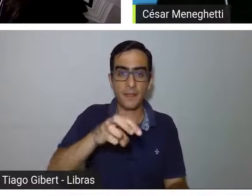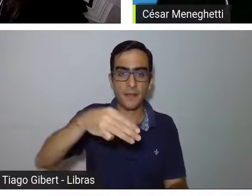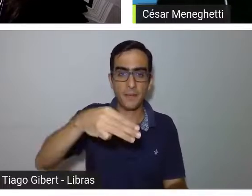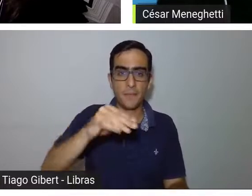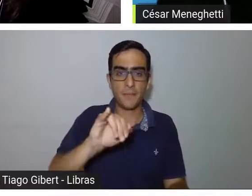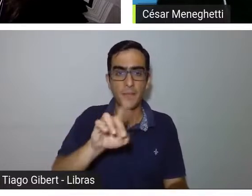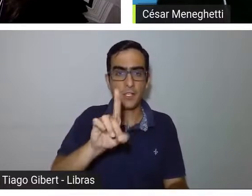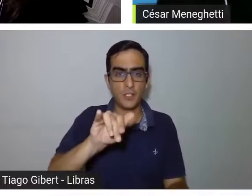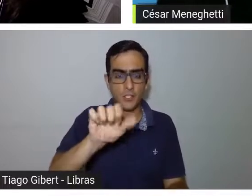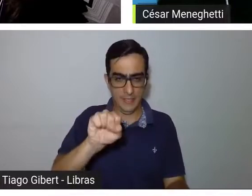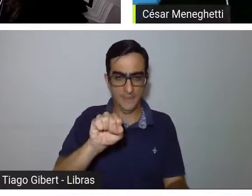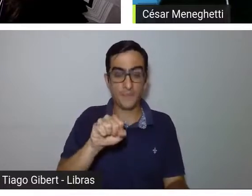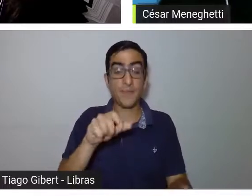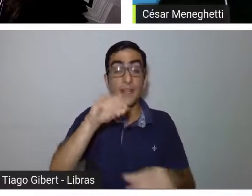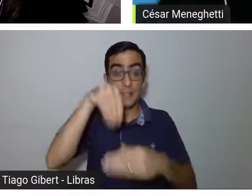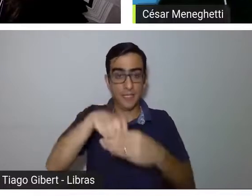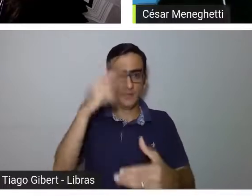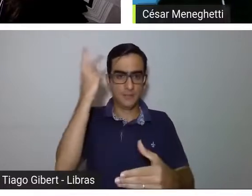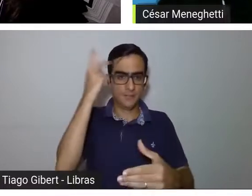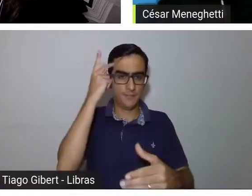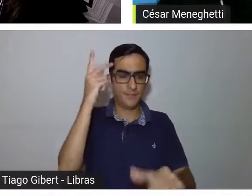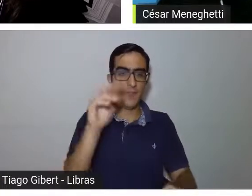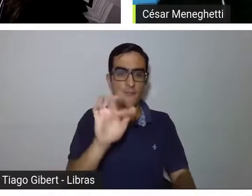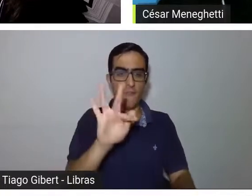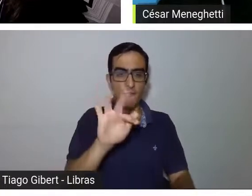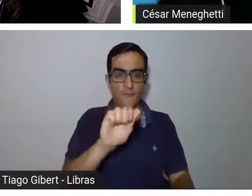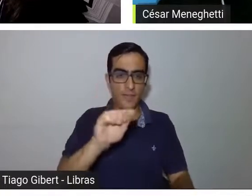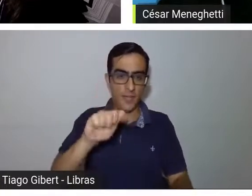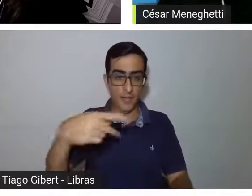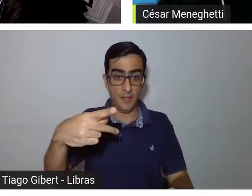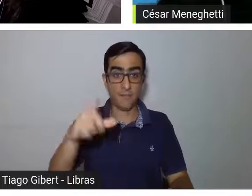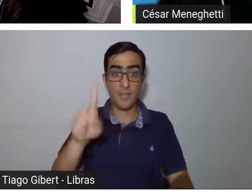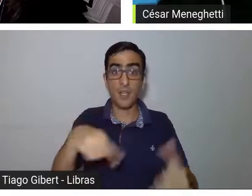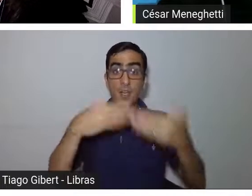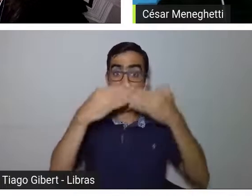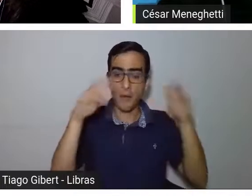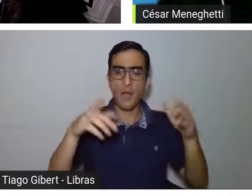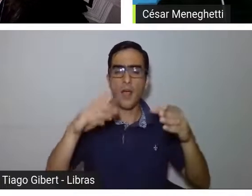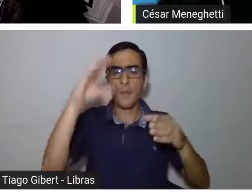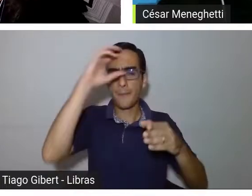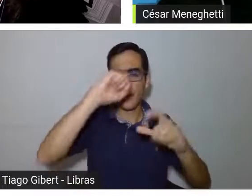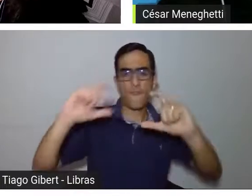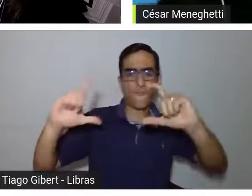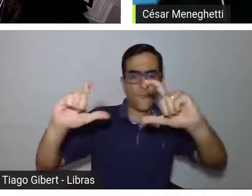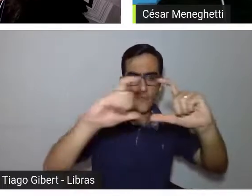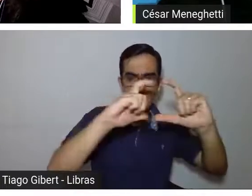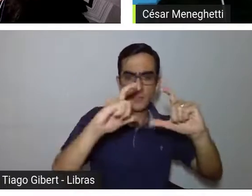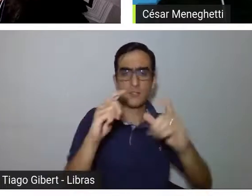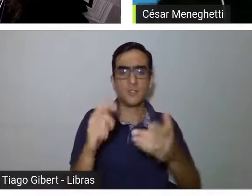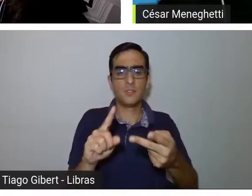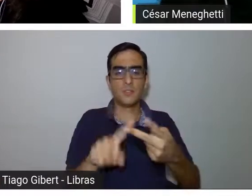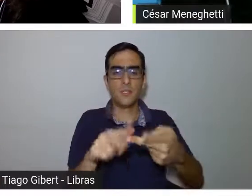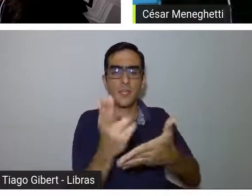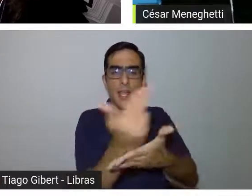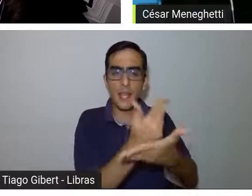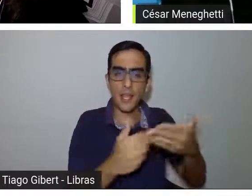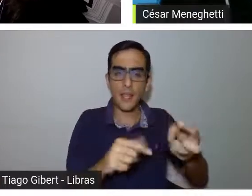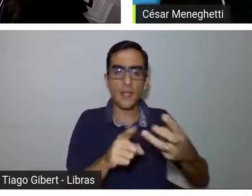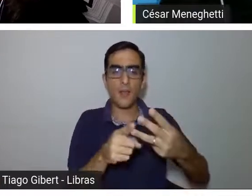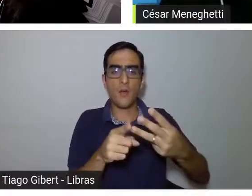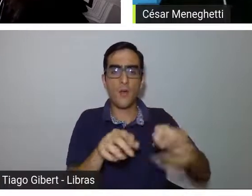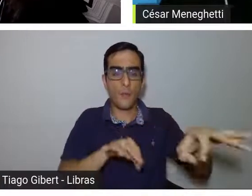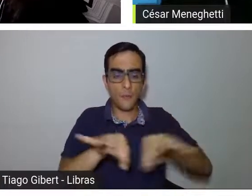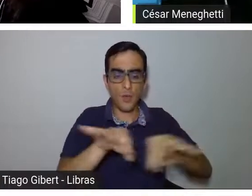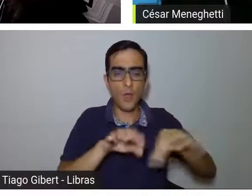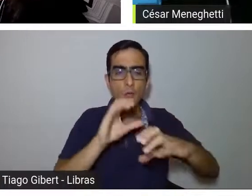meio assim, porque você era muito amplo, você aprendia fotografia, desenho, depois tinha os projetos de comunicação